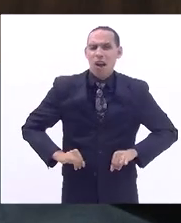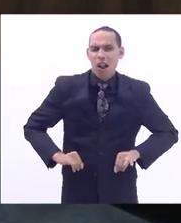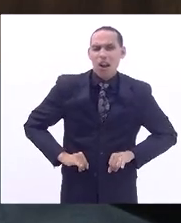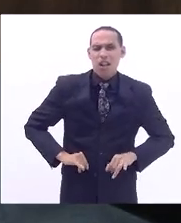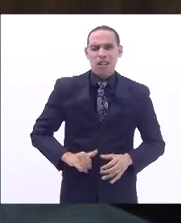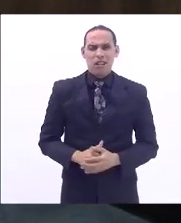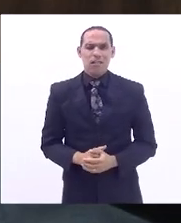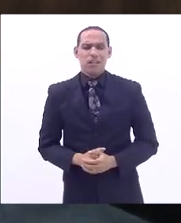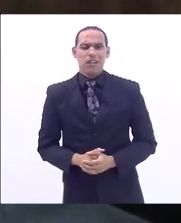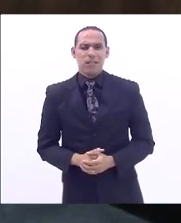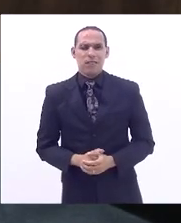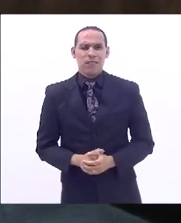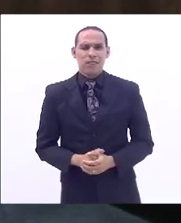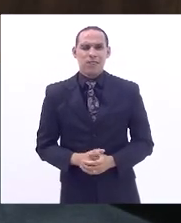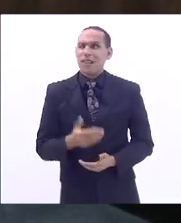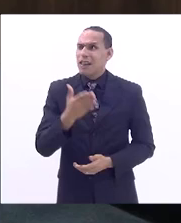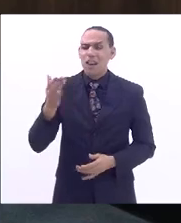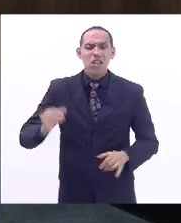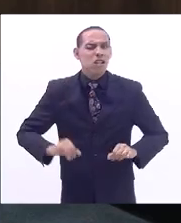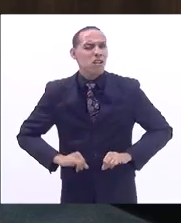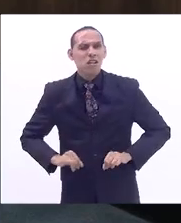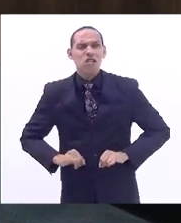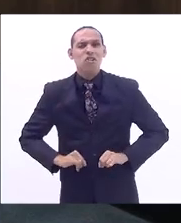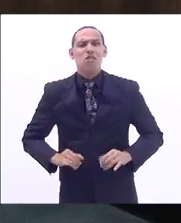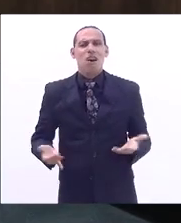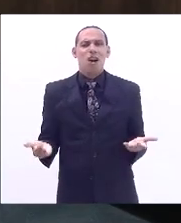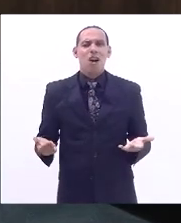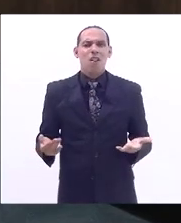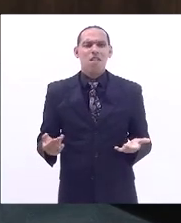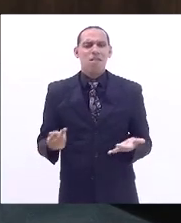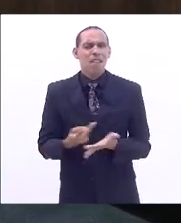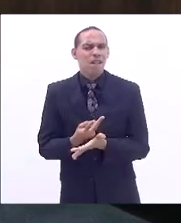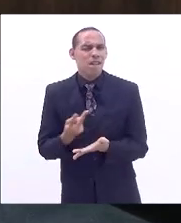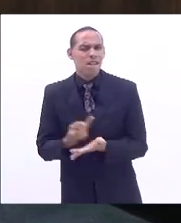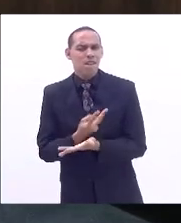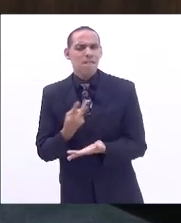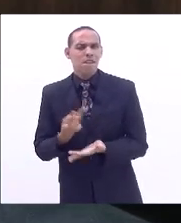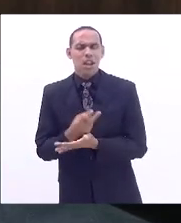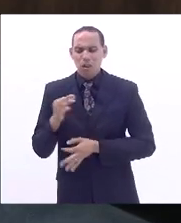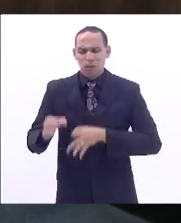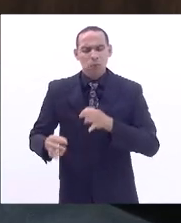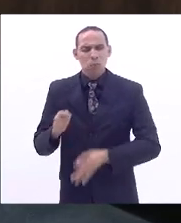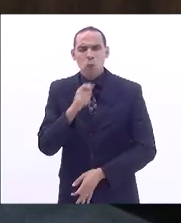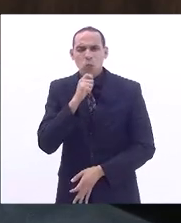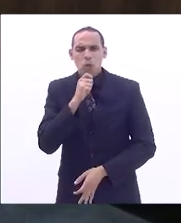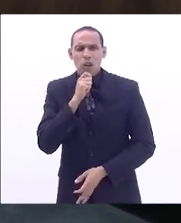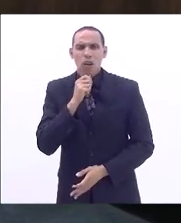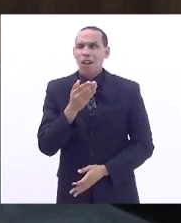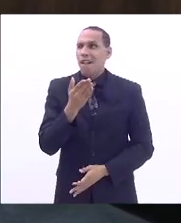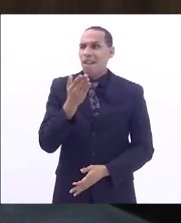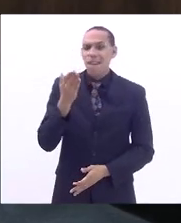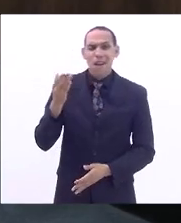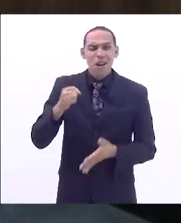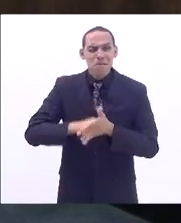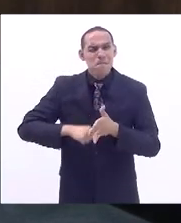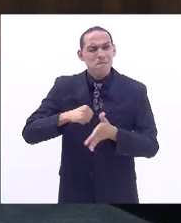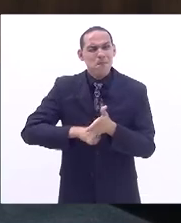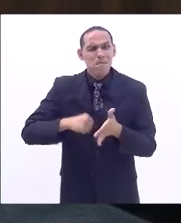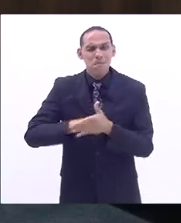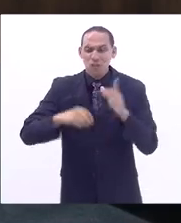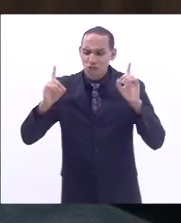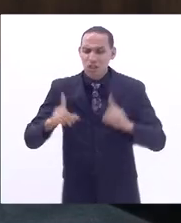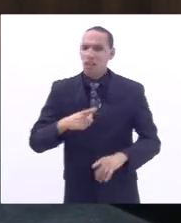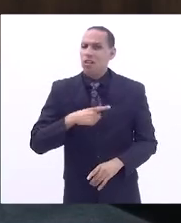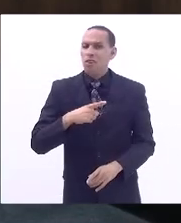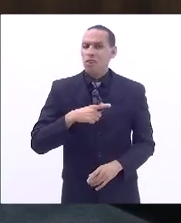que é sofredor de injustiça e que está lutando para garantir aquilo